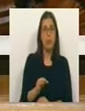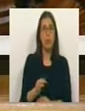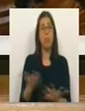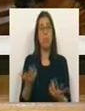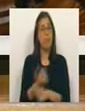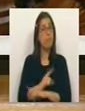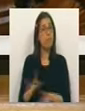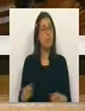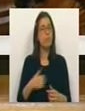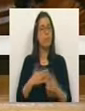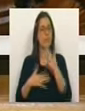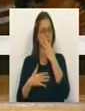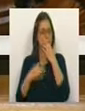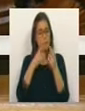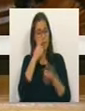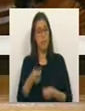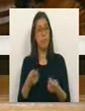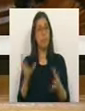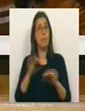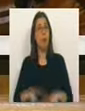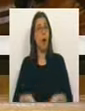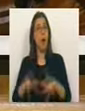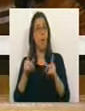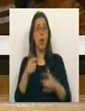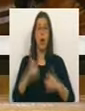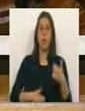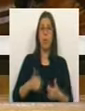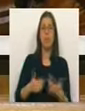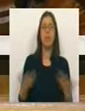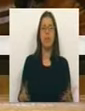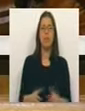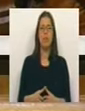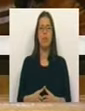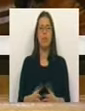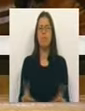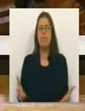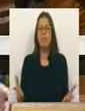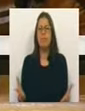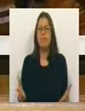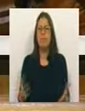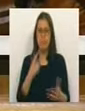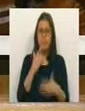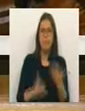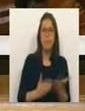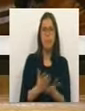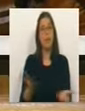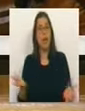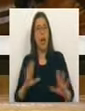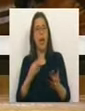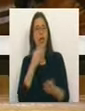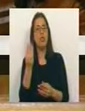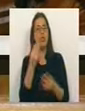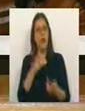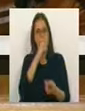que inibiu os empresários agrícolas de serem mais evoluídos e competitivos? É continuando a não apostar nos